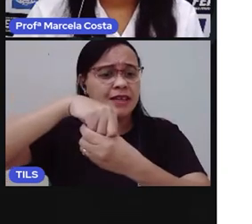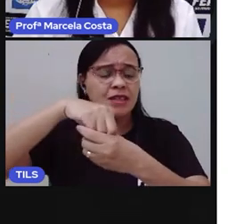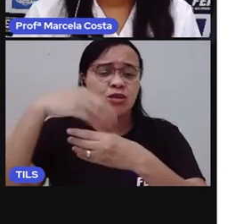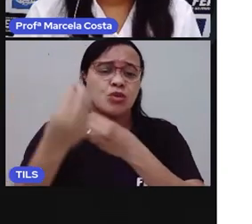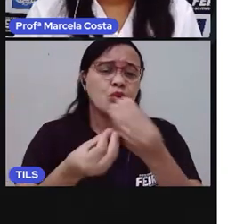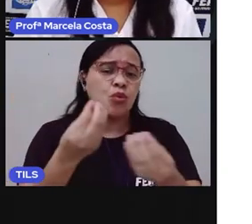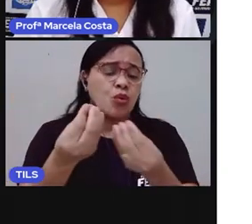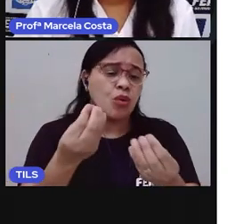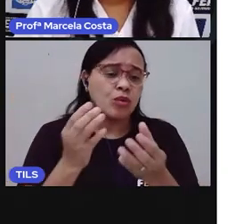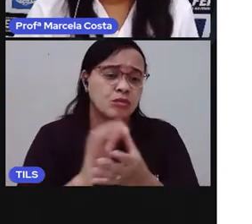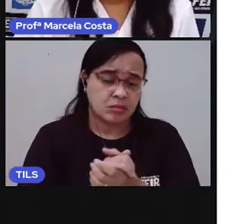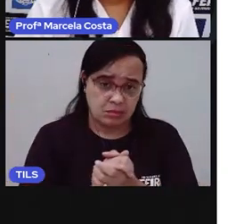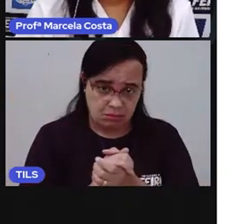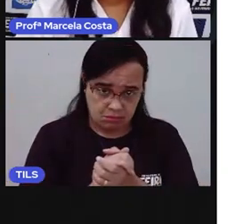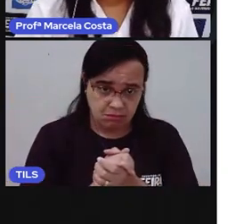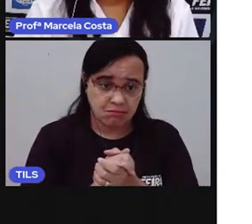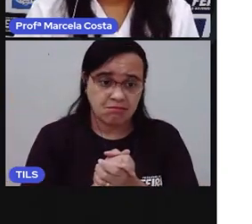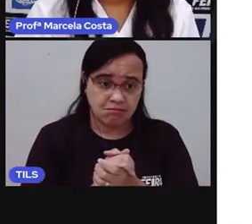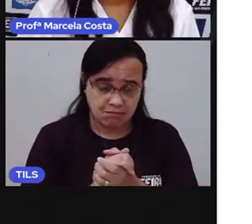boca?